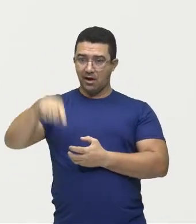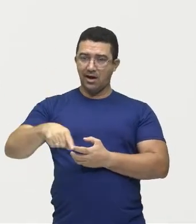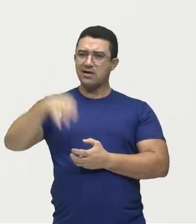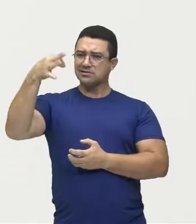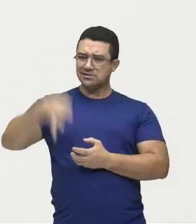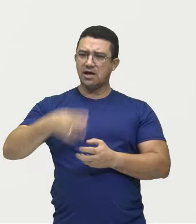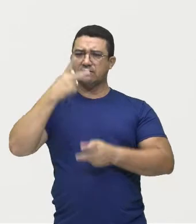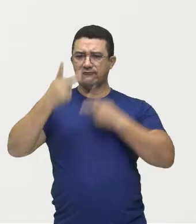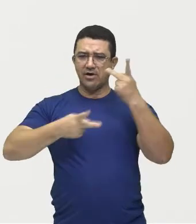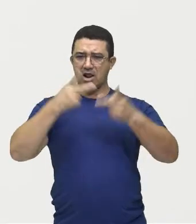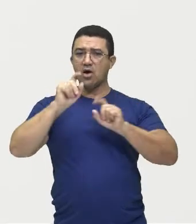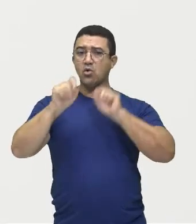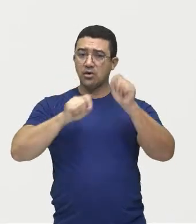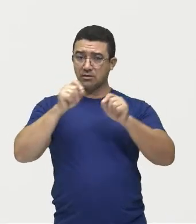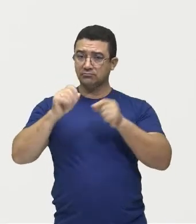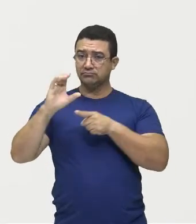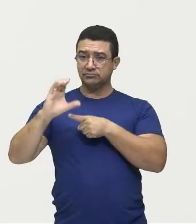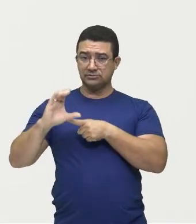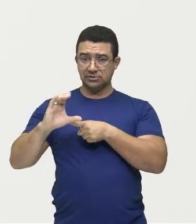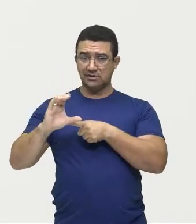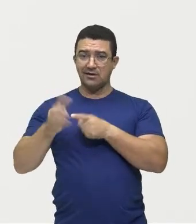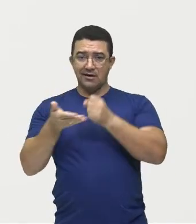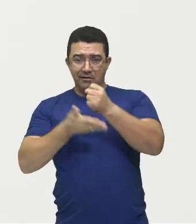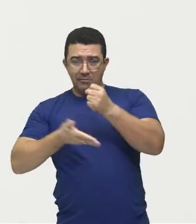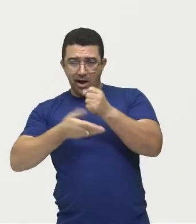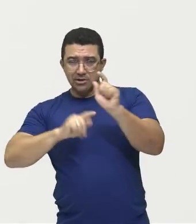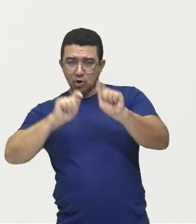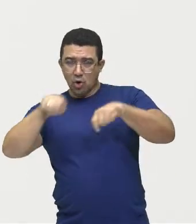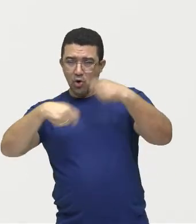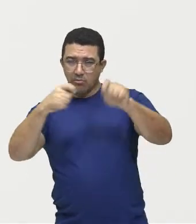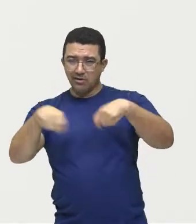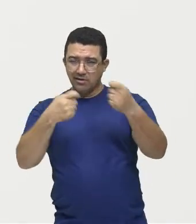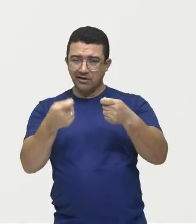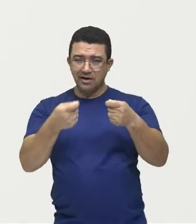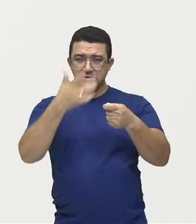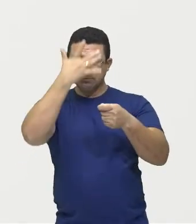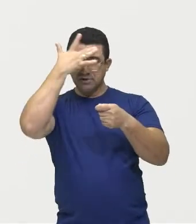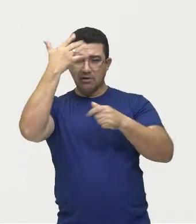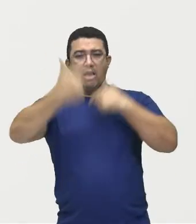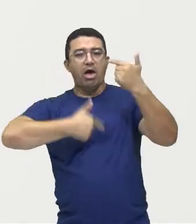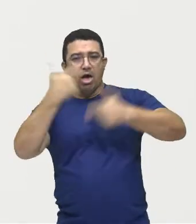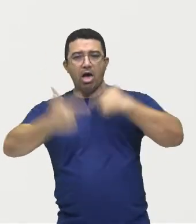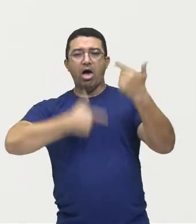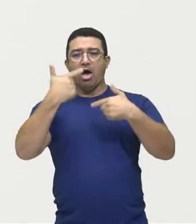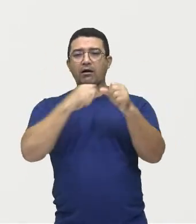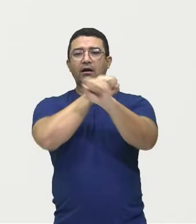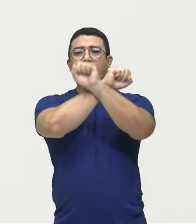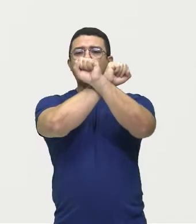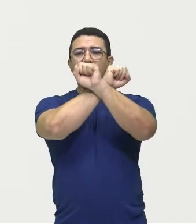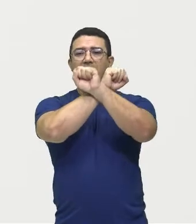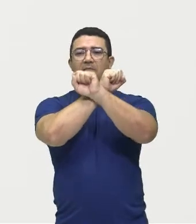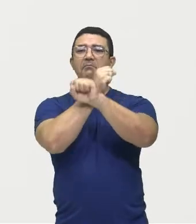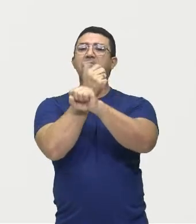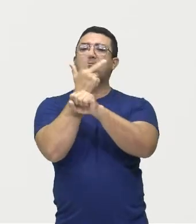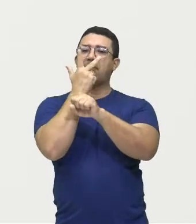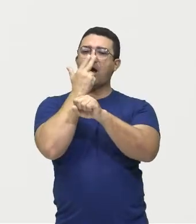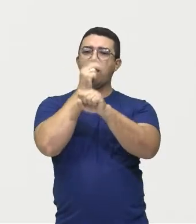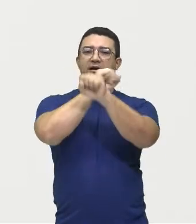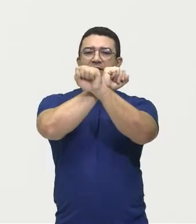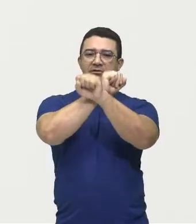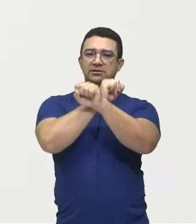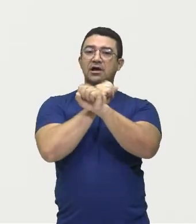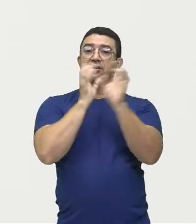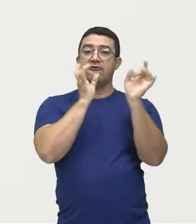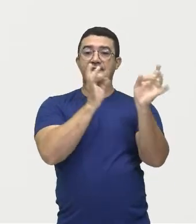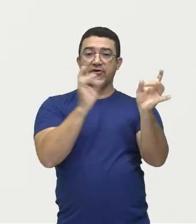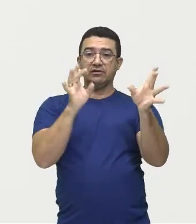a opção correta é a letra C. Baseava-se em uma economia escravista, voltada principalmente para o mercado externo de produtos